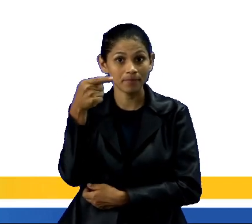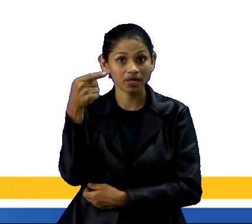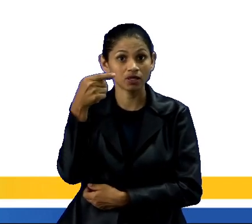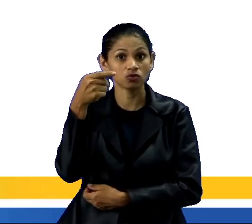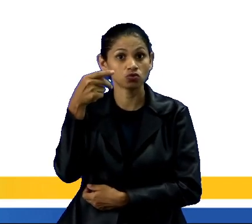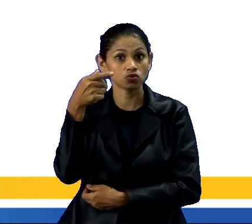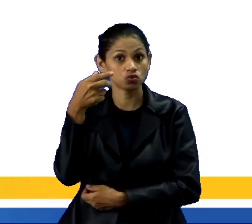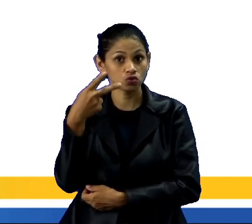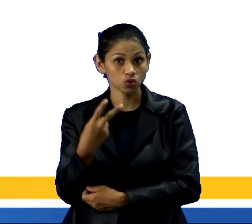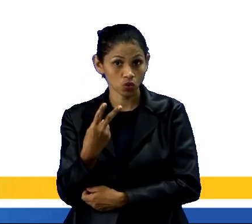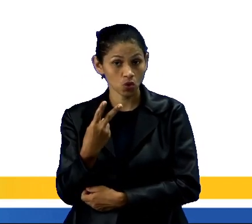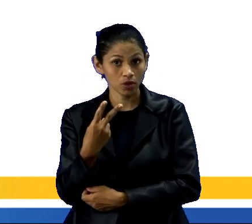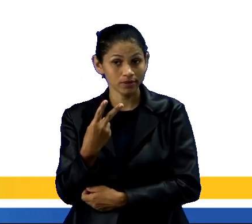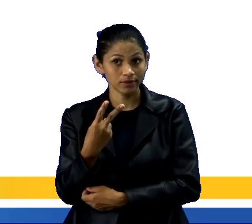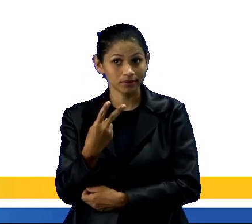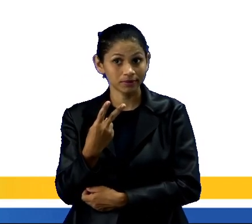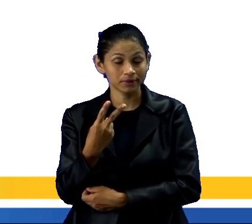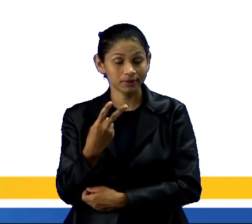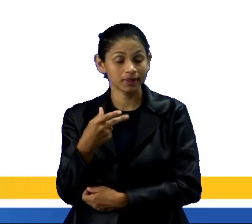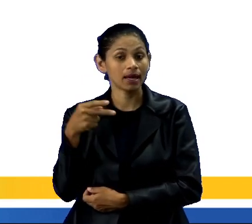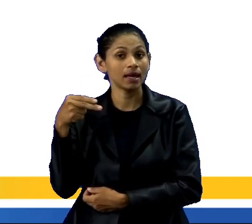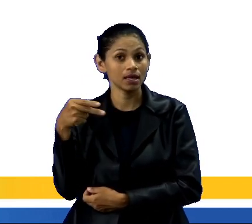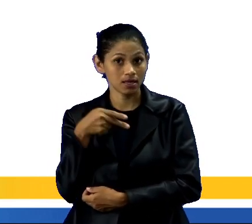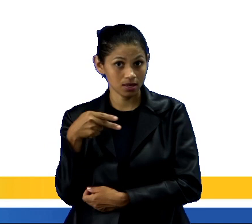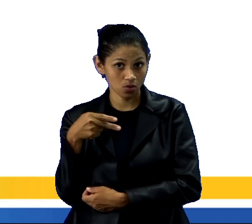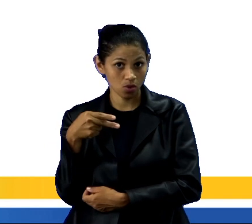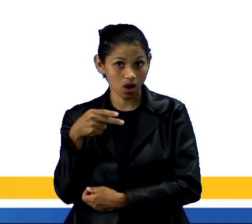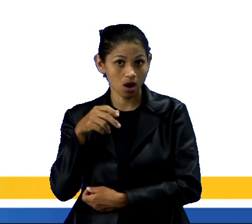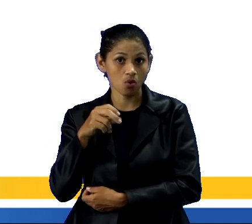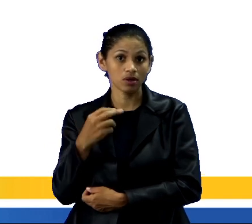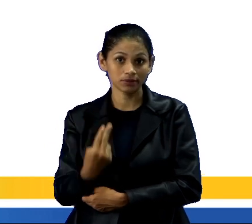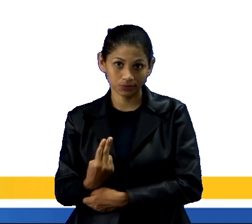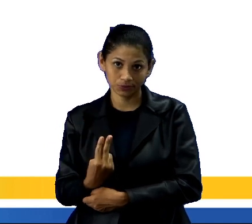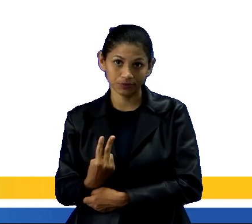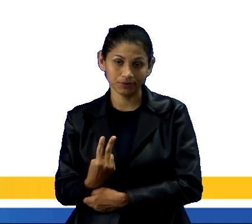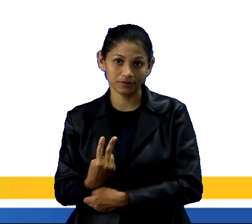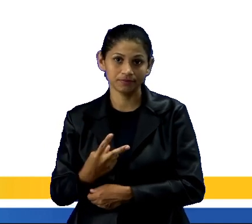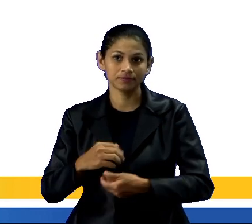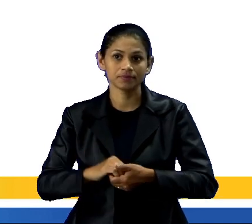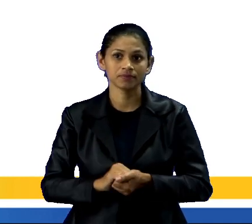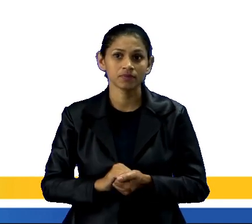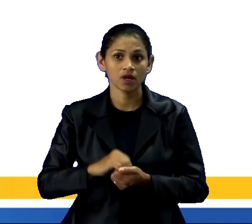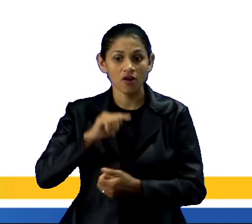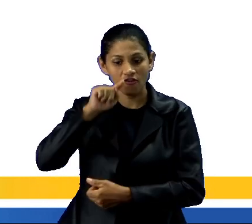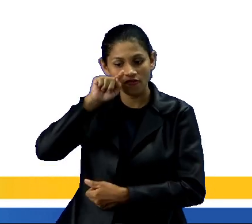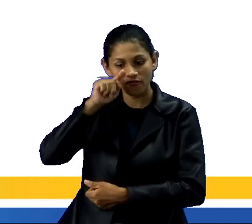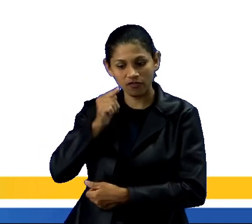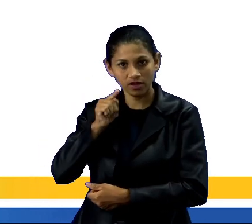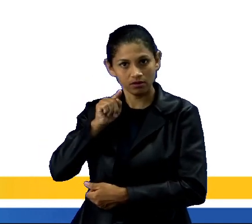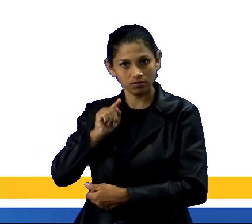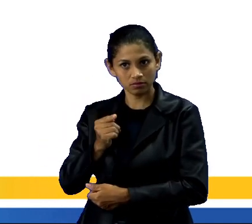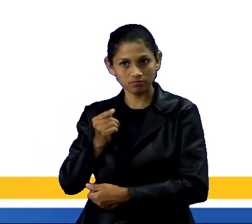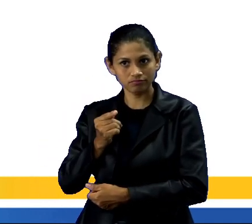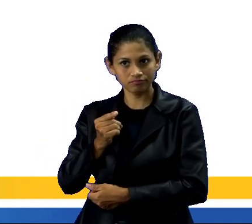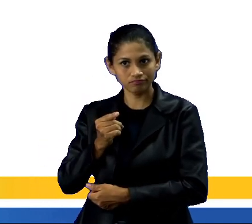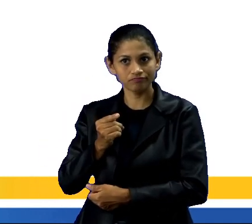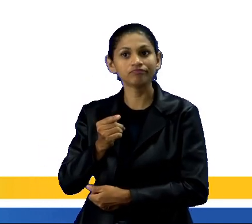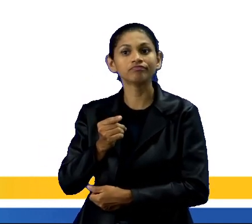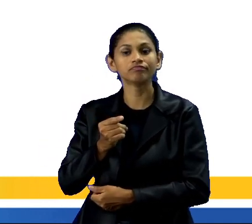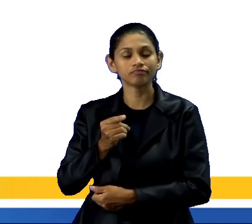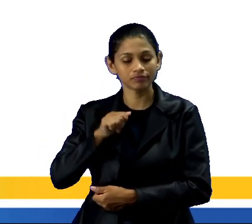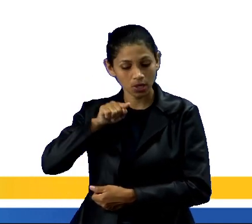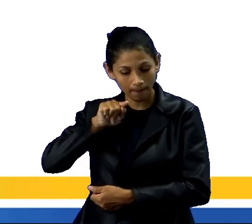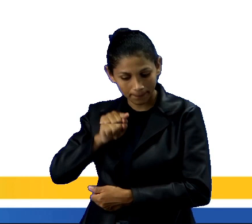menos 2. 4 menos 2 você consegue subtrair, que dá 2. A vírgula embaixo de vírgula, repete ela lá